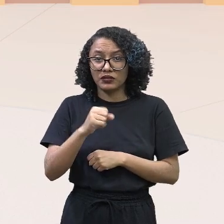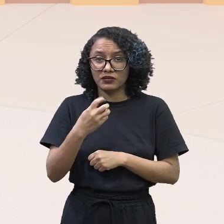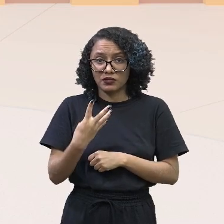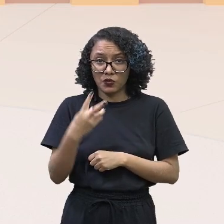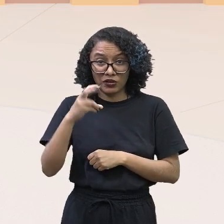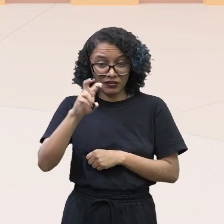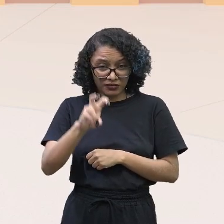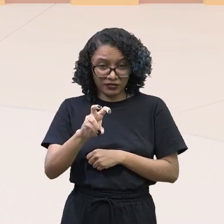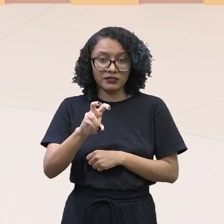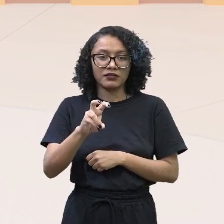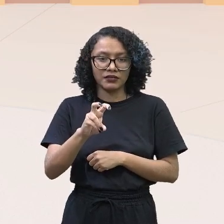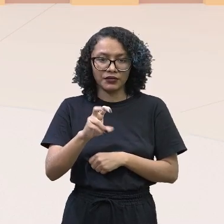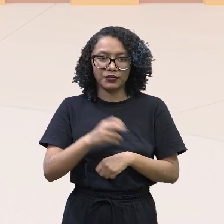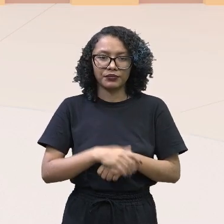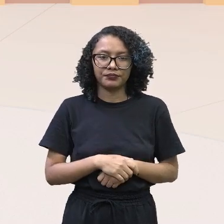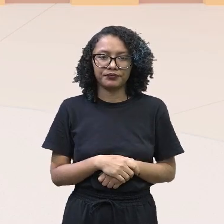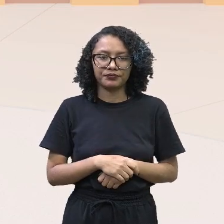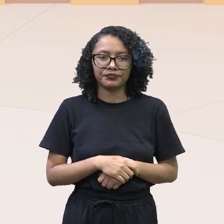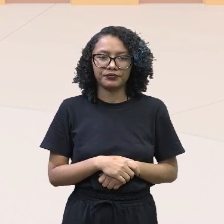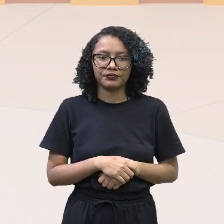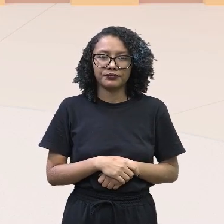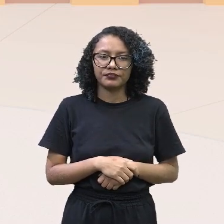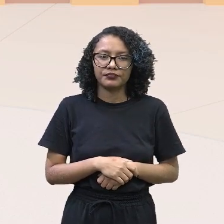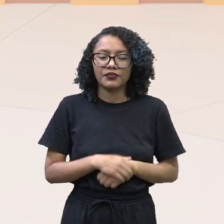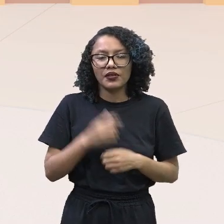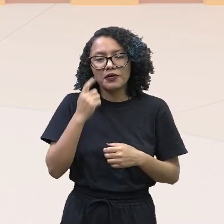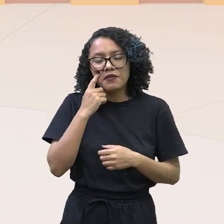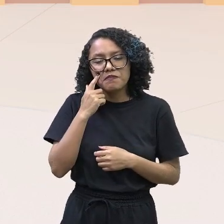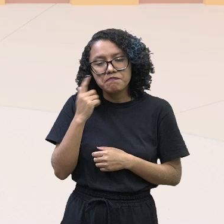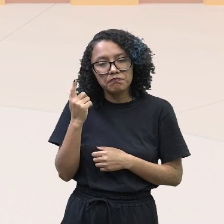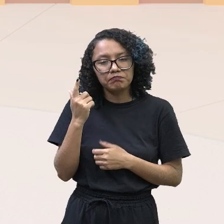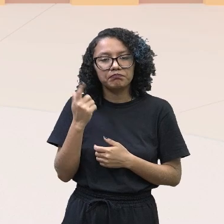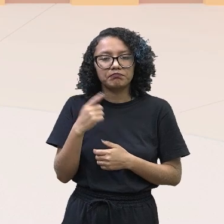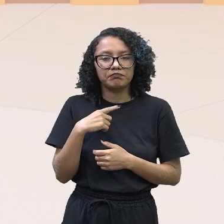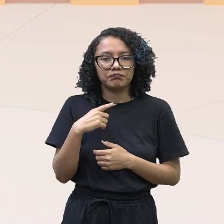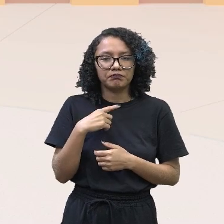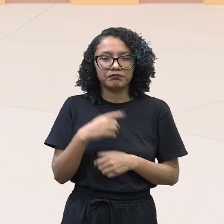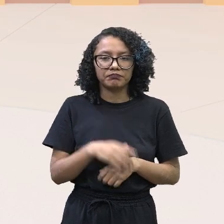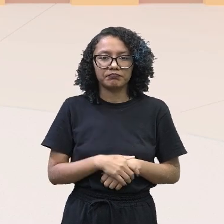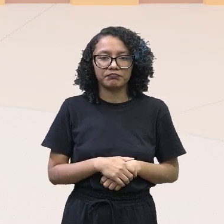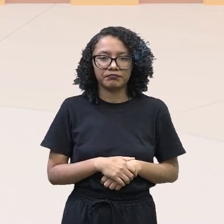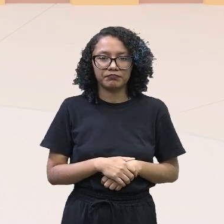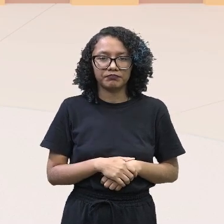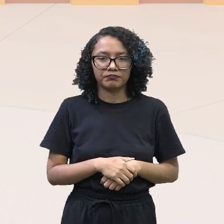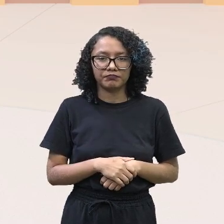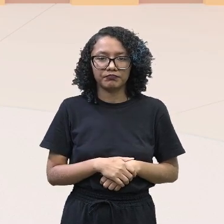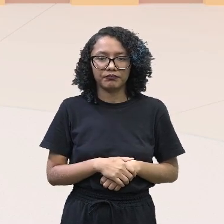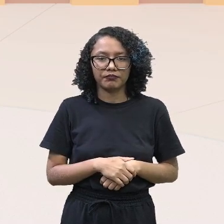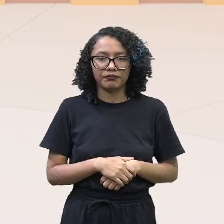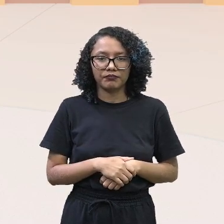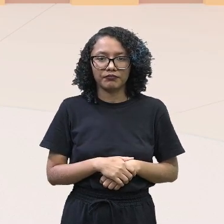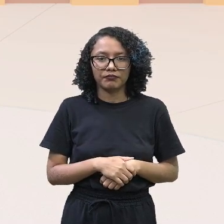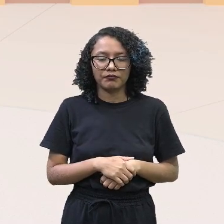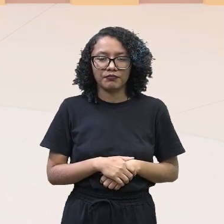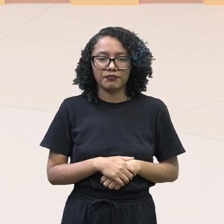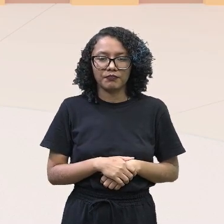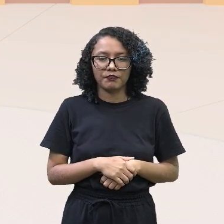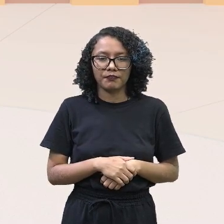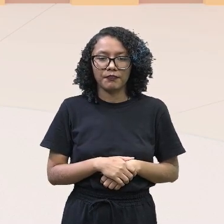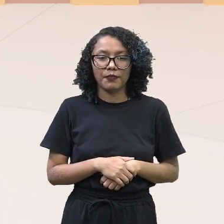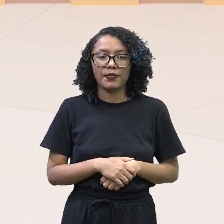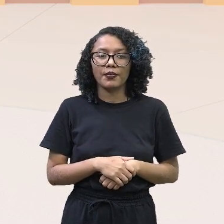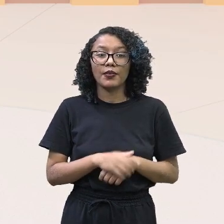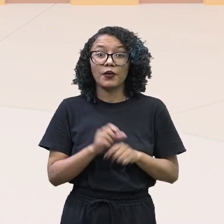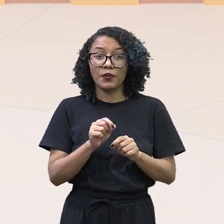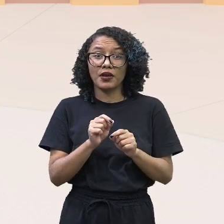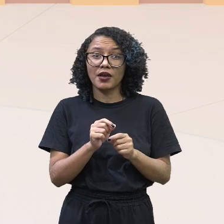1845, e nós temos ali a presença, né, de navio negreiro, que vai proibir, o tráfico de